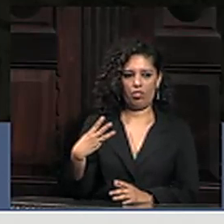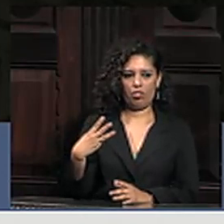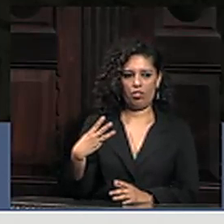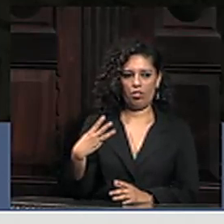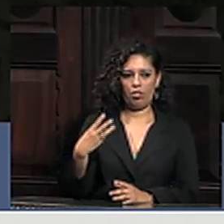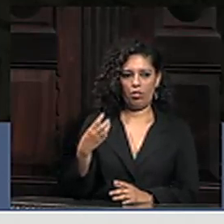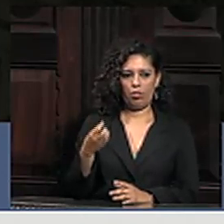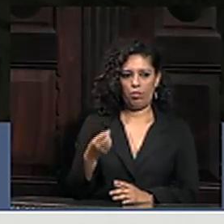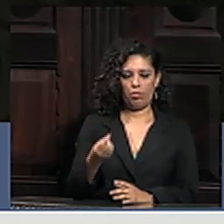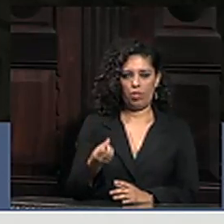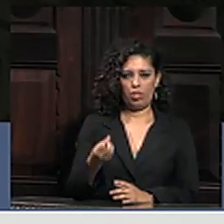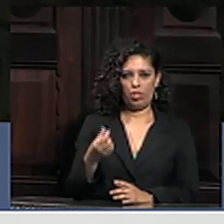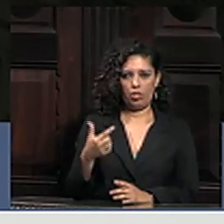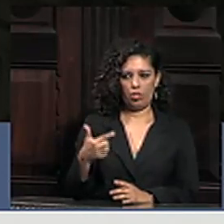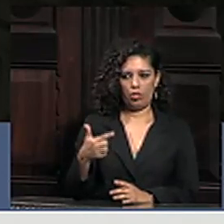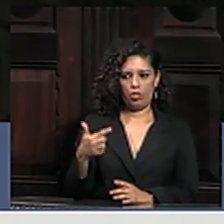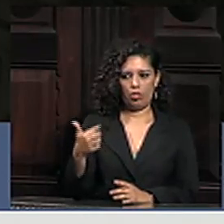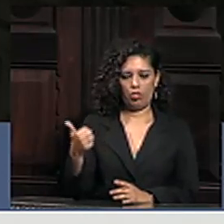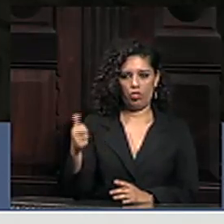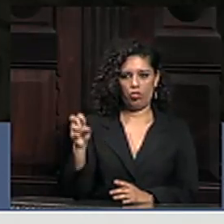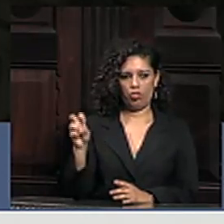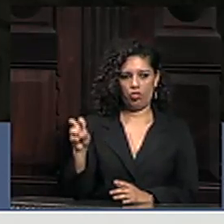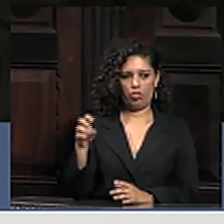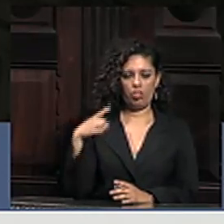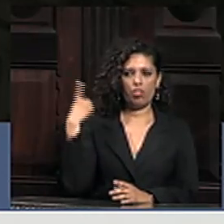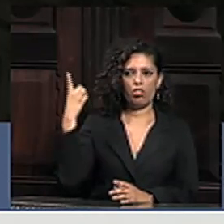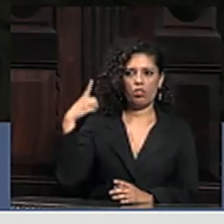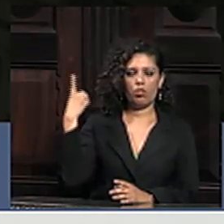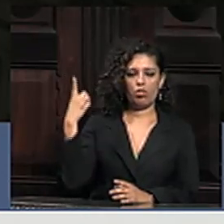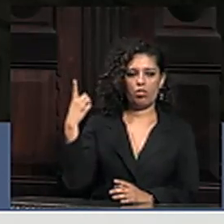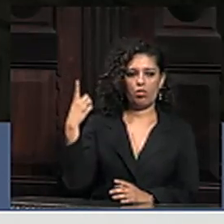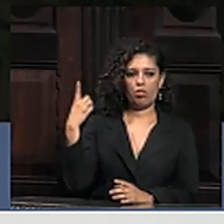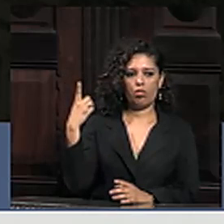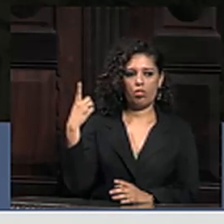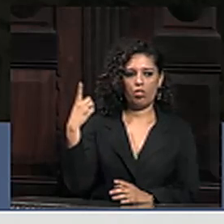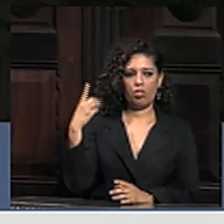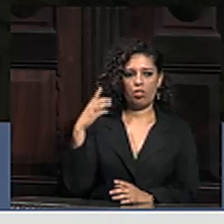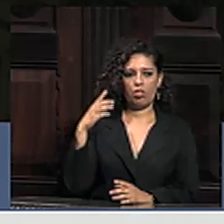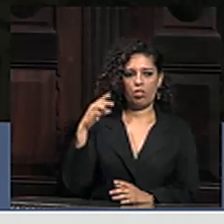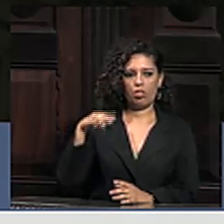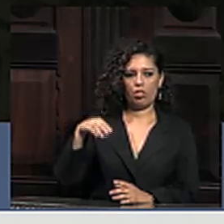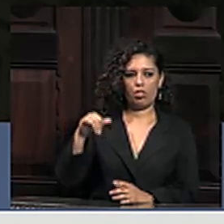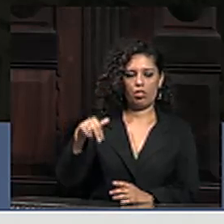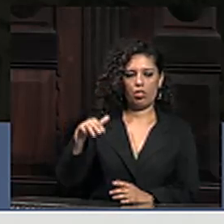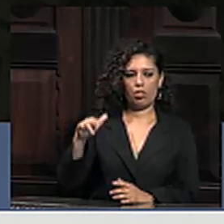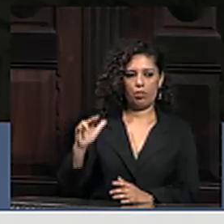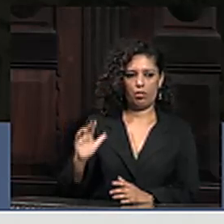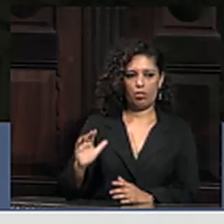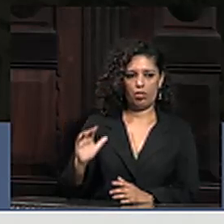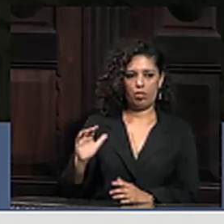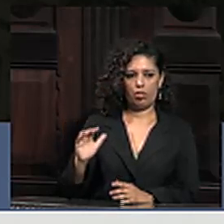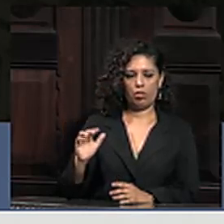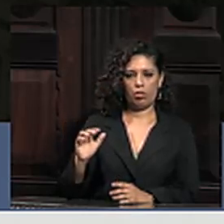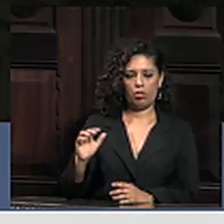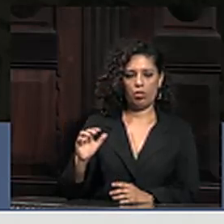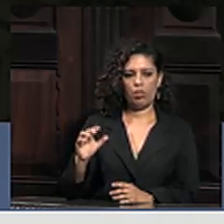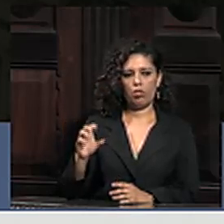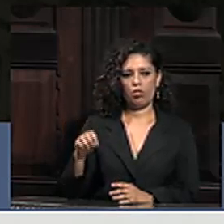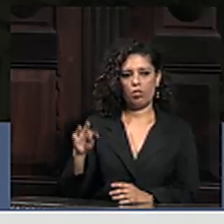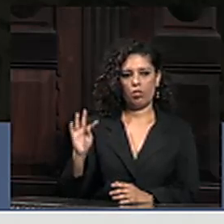436 de 2015 é de autoria dos deputados Carlos Mink, Conte